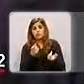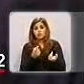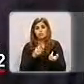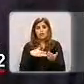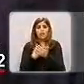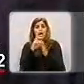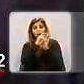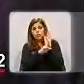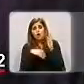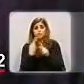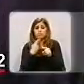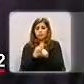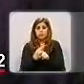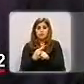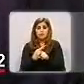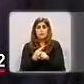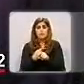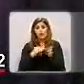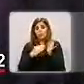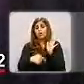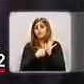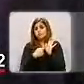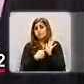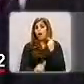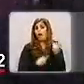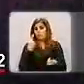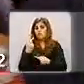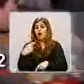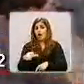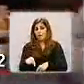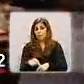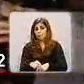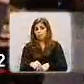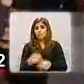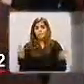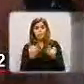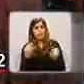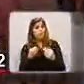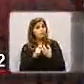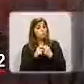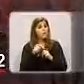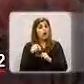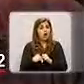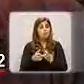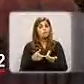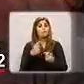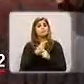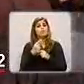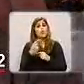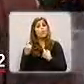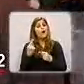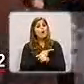entrega de relatórios que em alguns casos estão contratualizados. Muitíssimo obrigado. É de facto este um problema, até porque uma das coisas que está